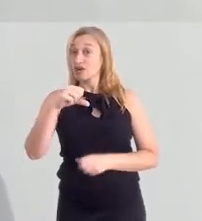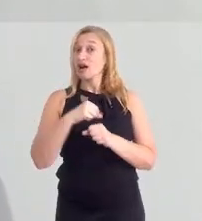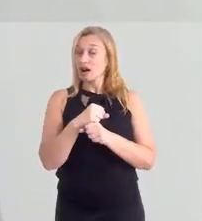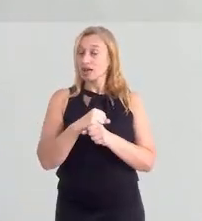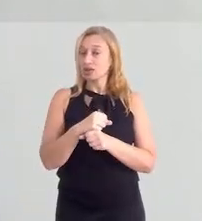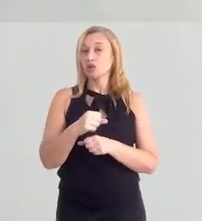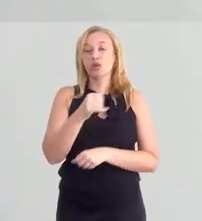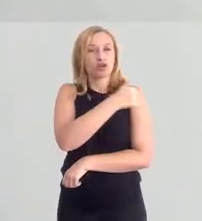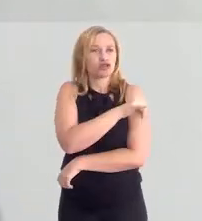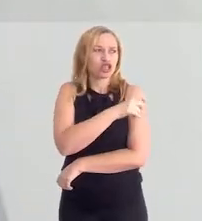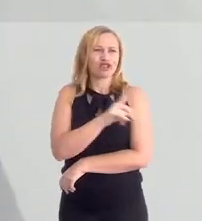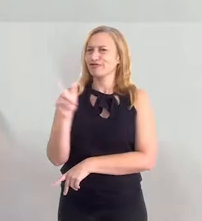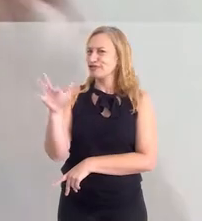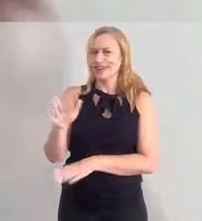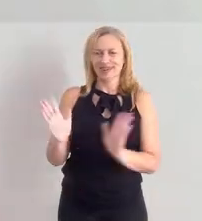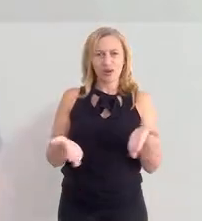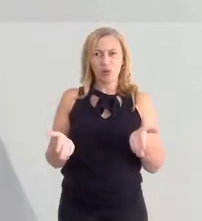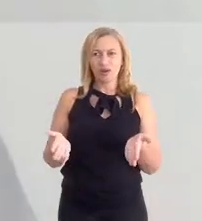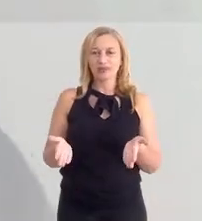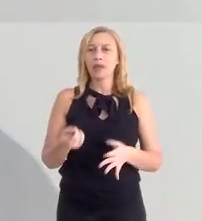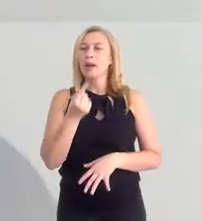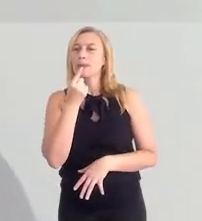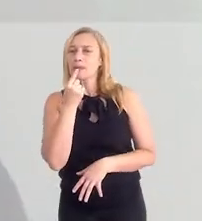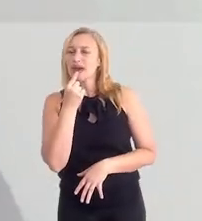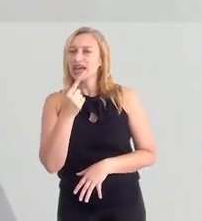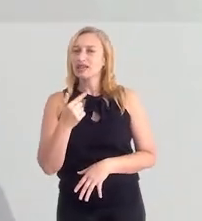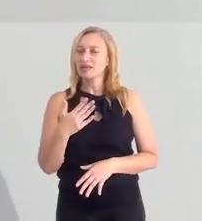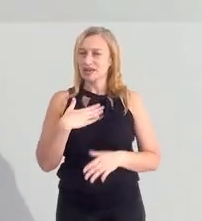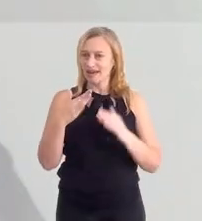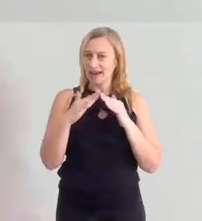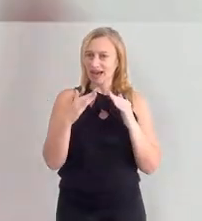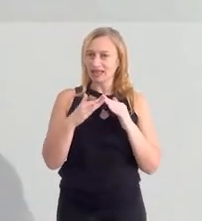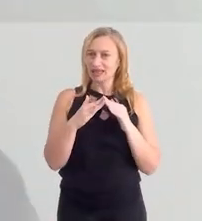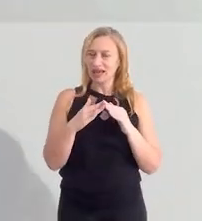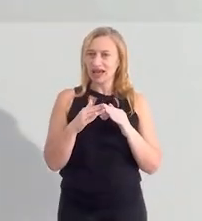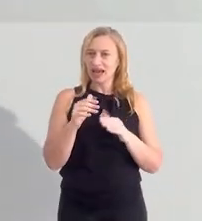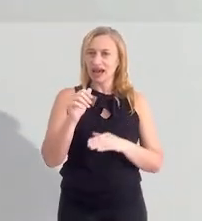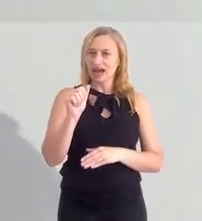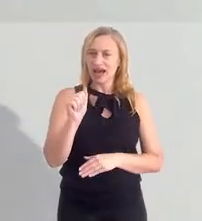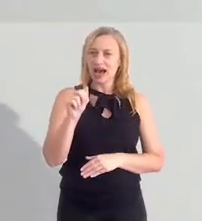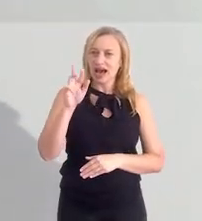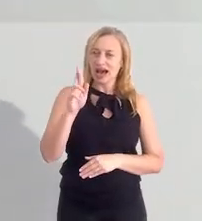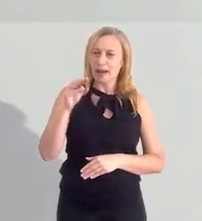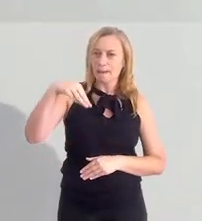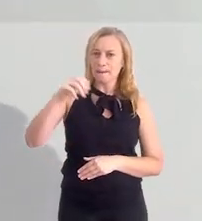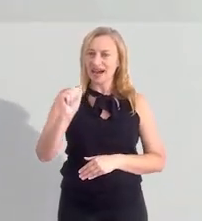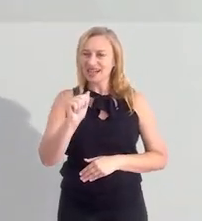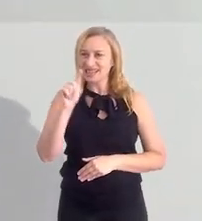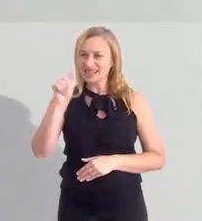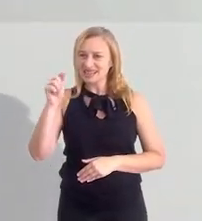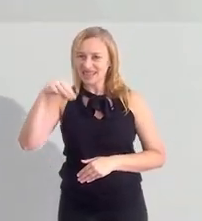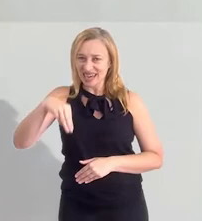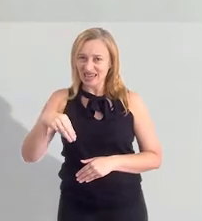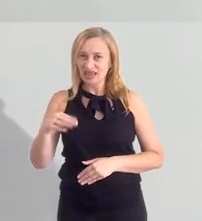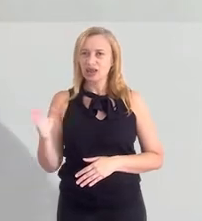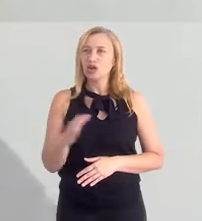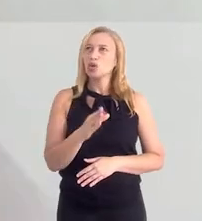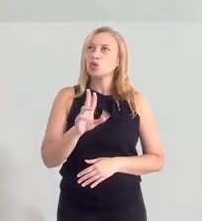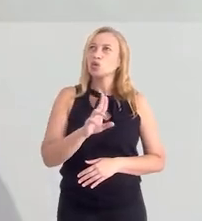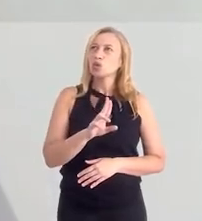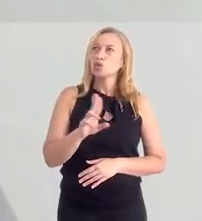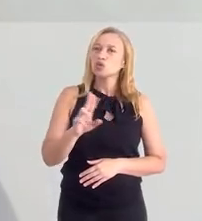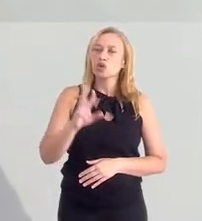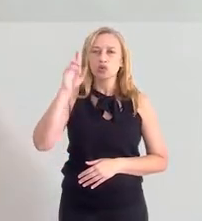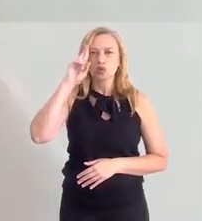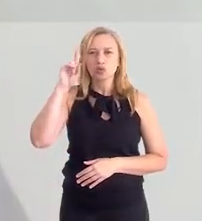Janeiro era outra cidade. Havia perto de onde nós morávamos um armazém de secos e molhados, do seu Manuel. E